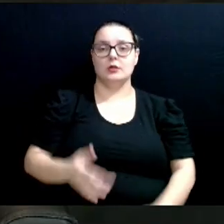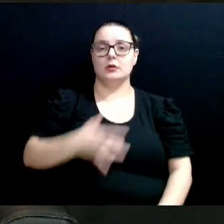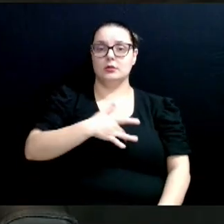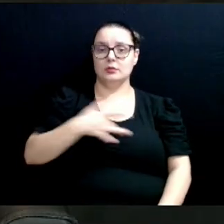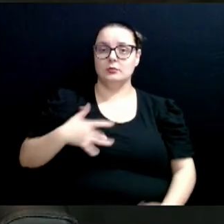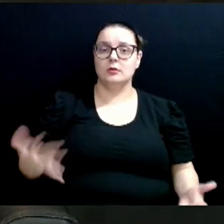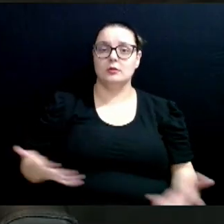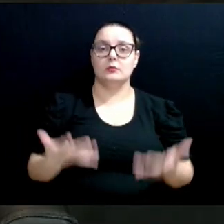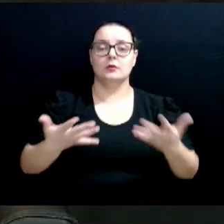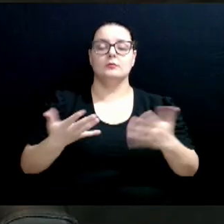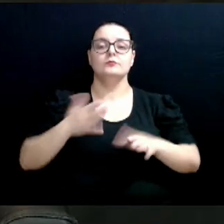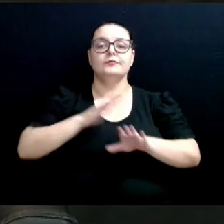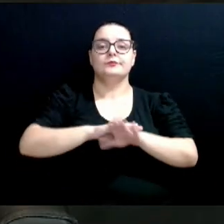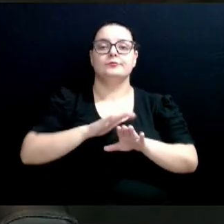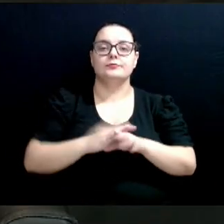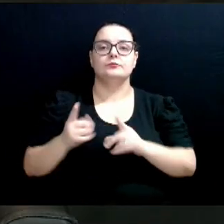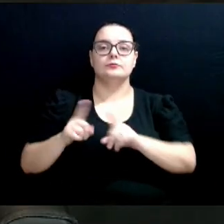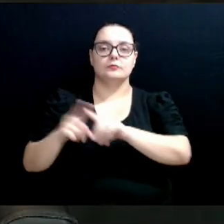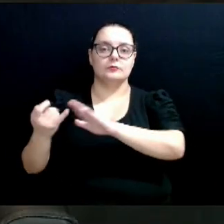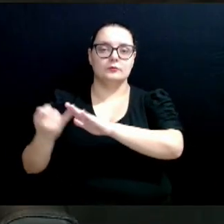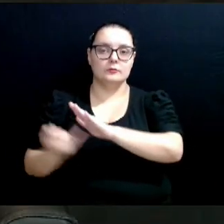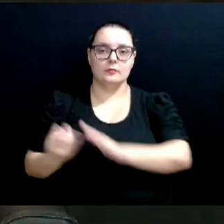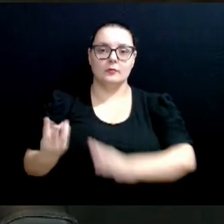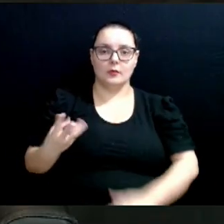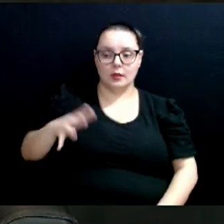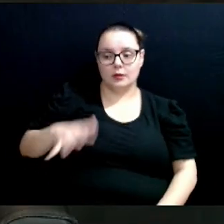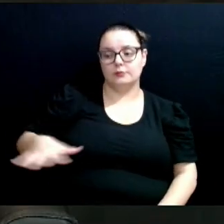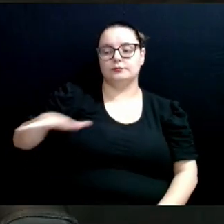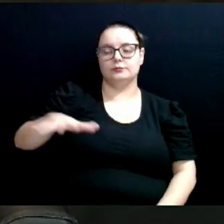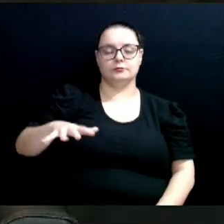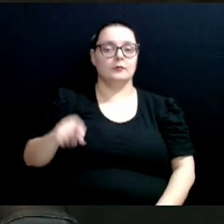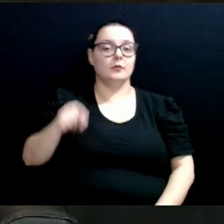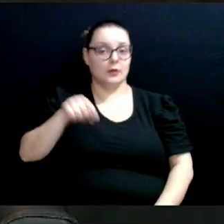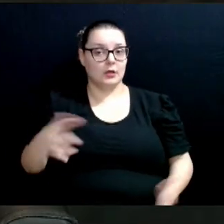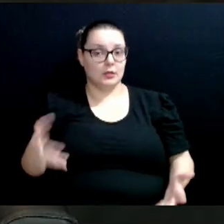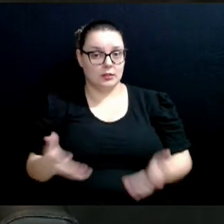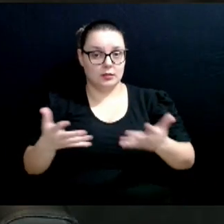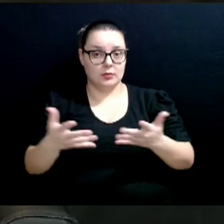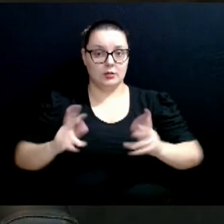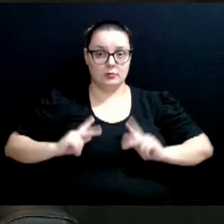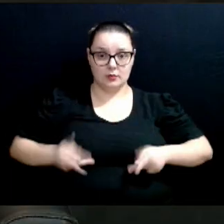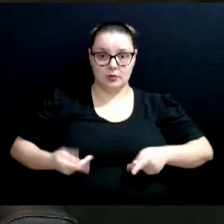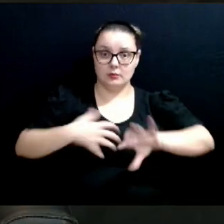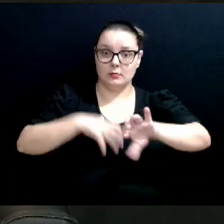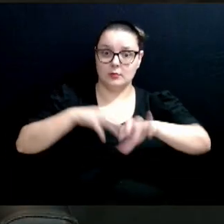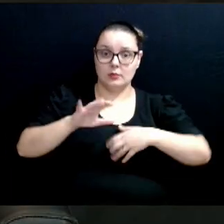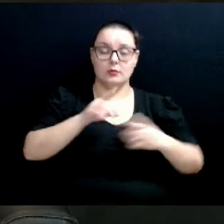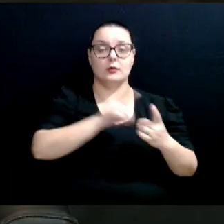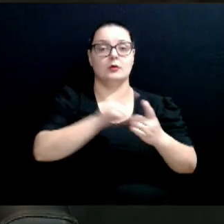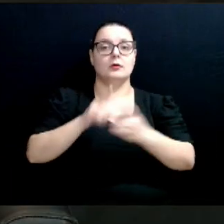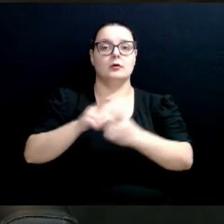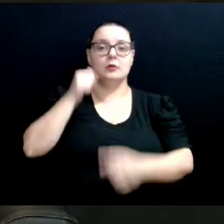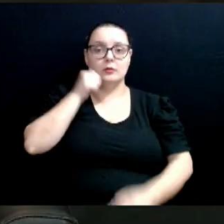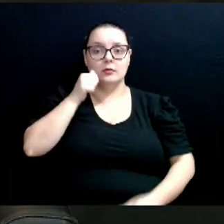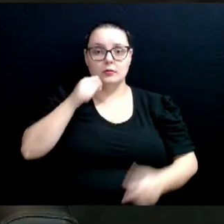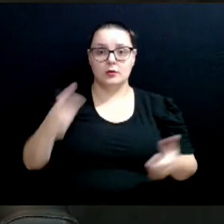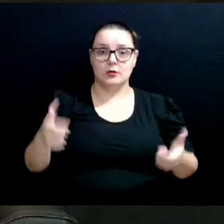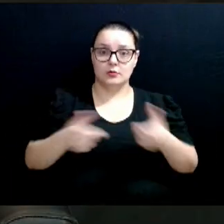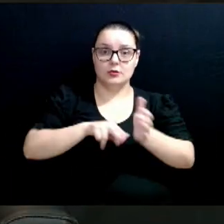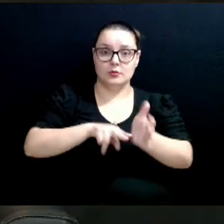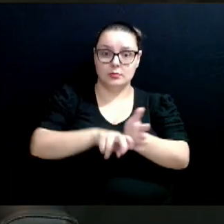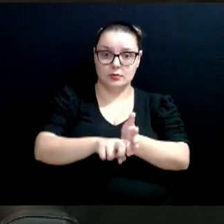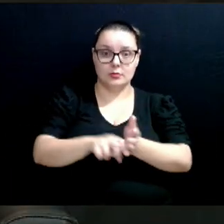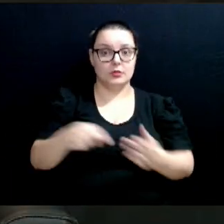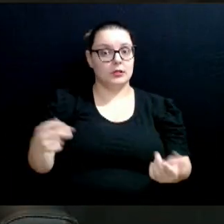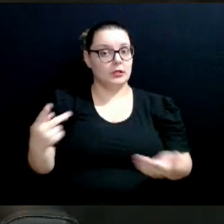parcerias com instituições do terceiro setor. Essa iniciativa busca humanizar o atendimento às mulheres, reduzir diagnósticos equivocados e